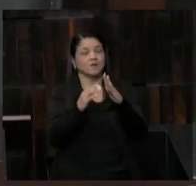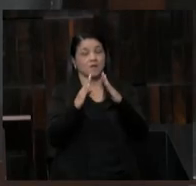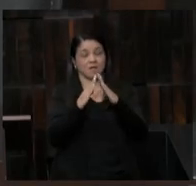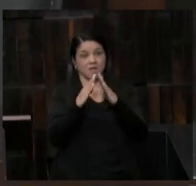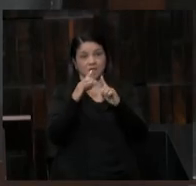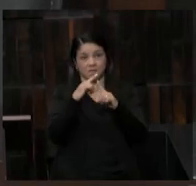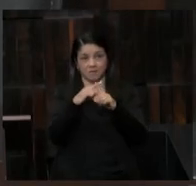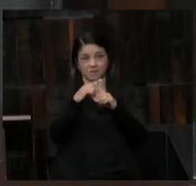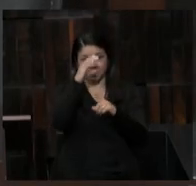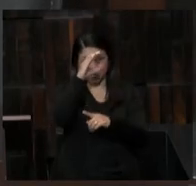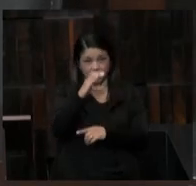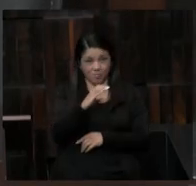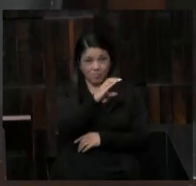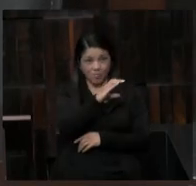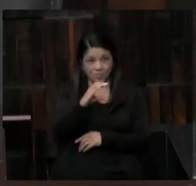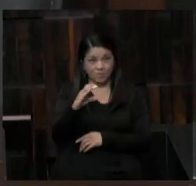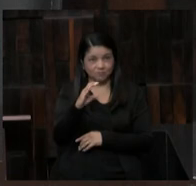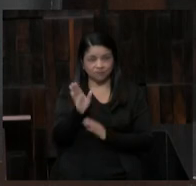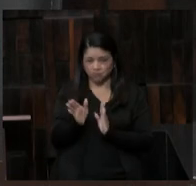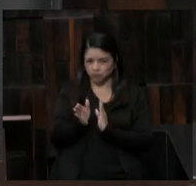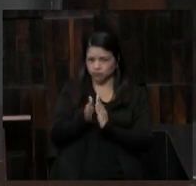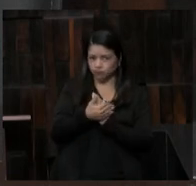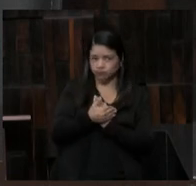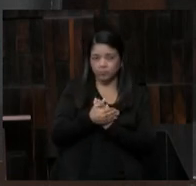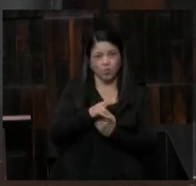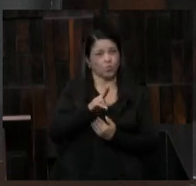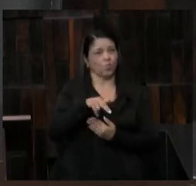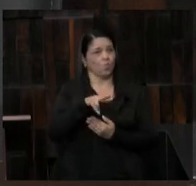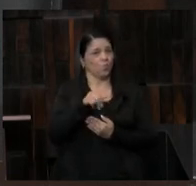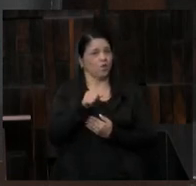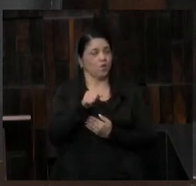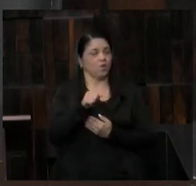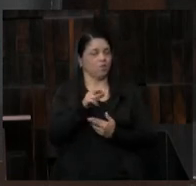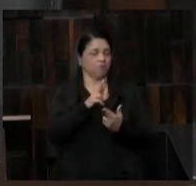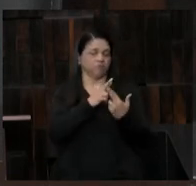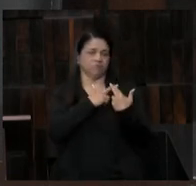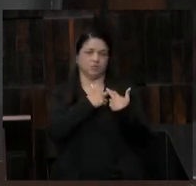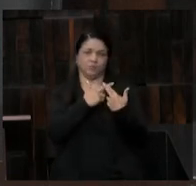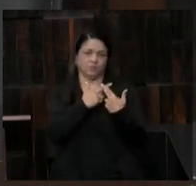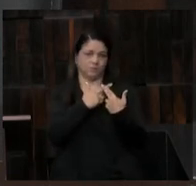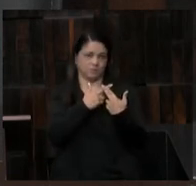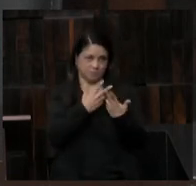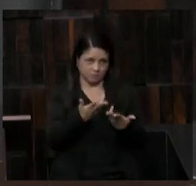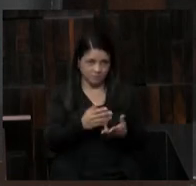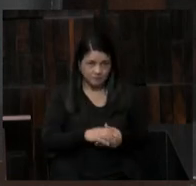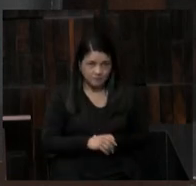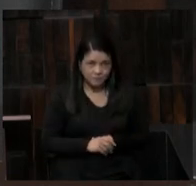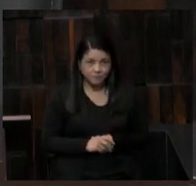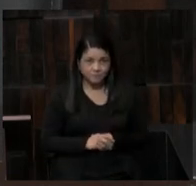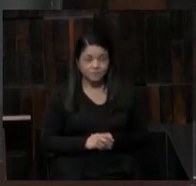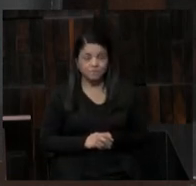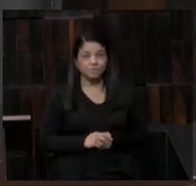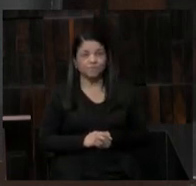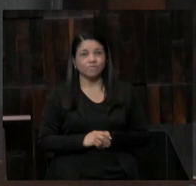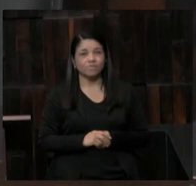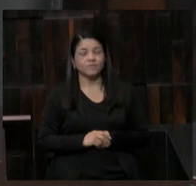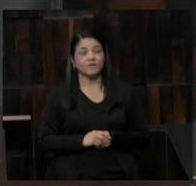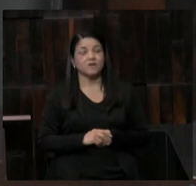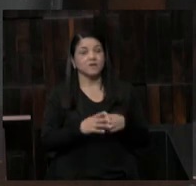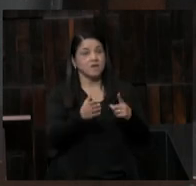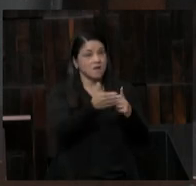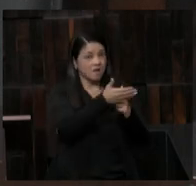Católica não se esconde das suas responsabilidades. Muito obrigado. Receber o